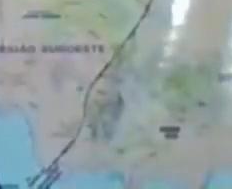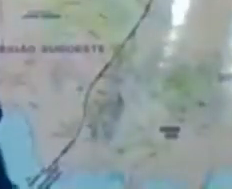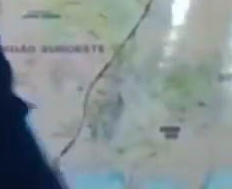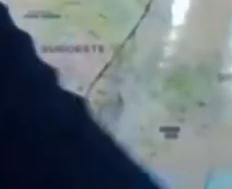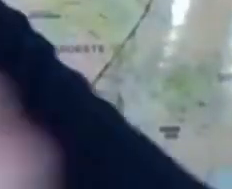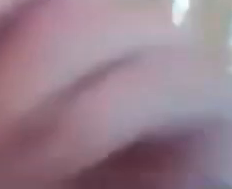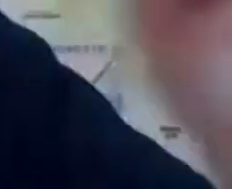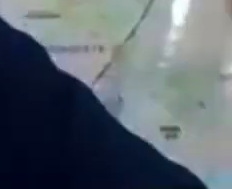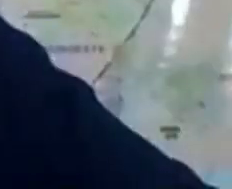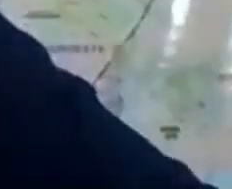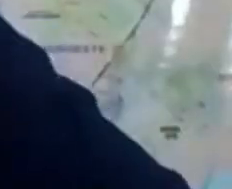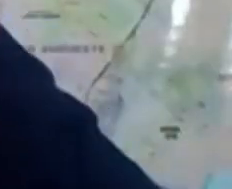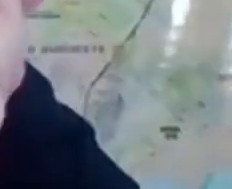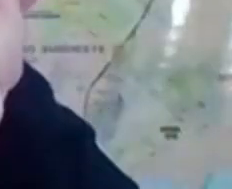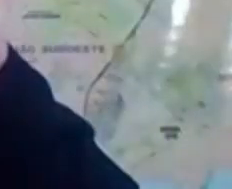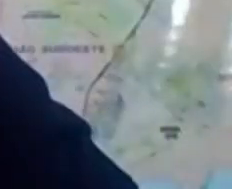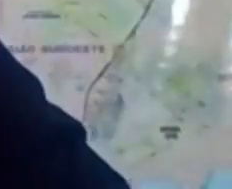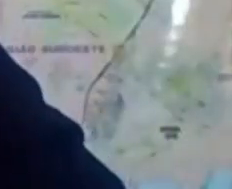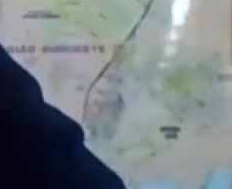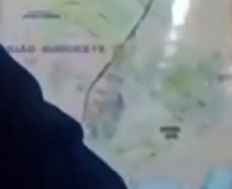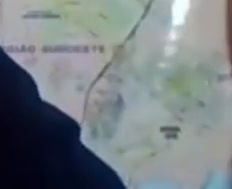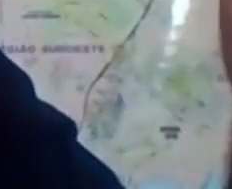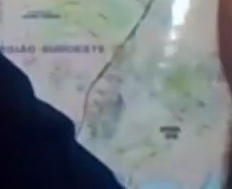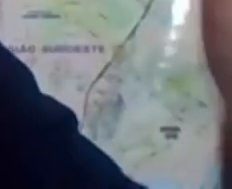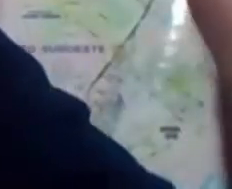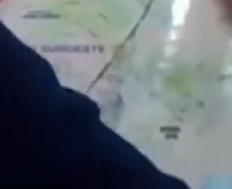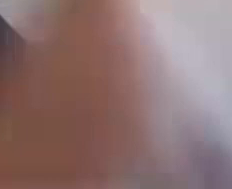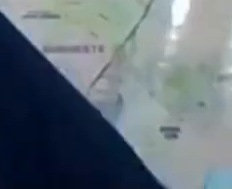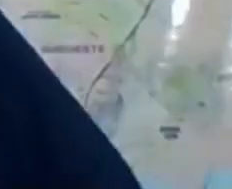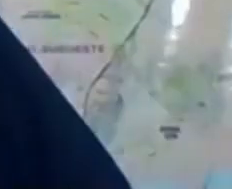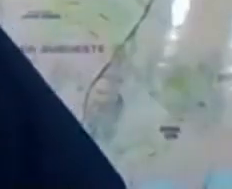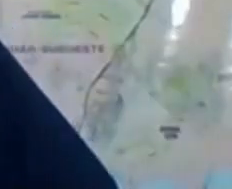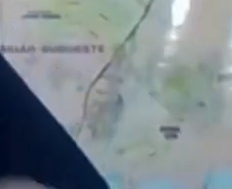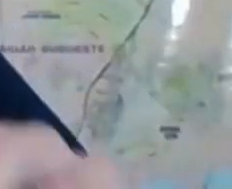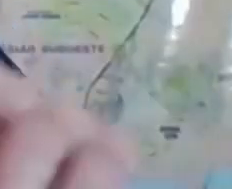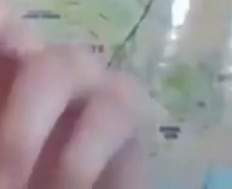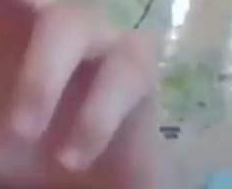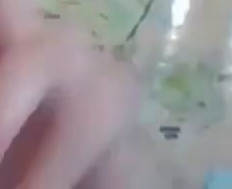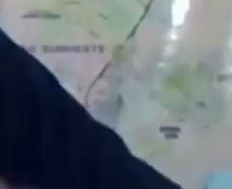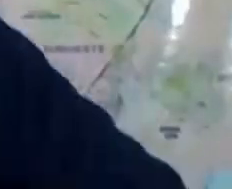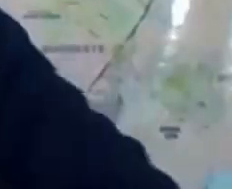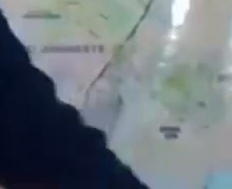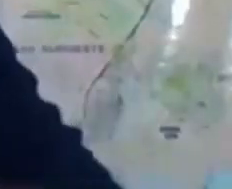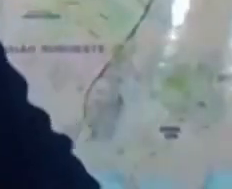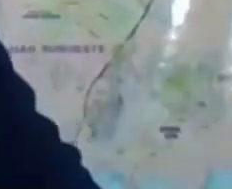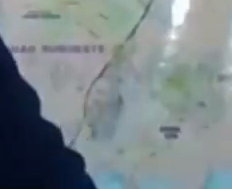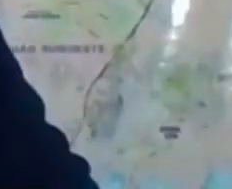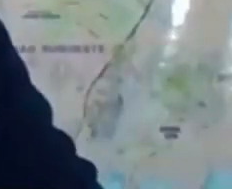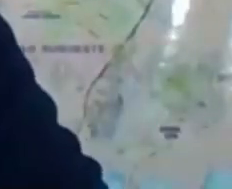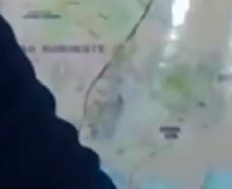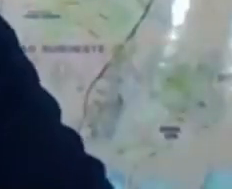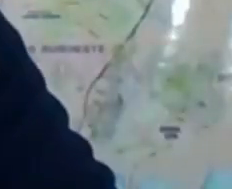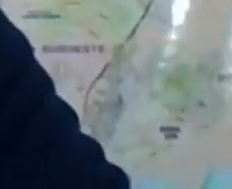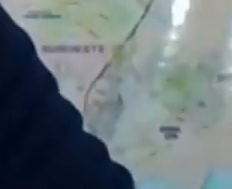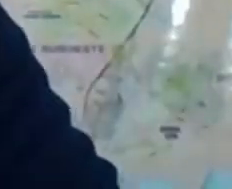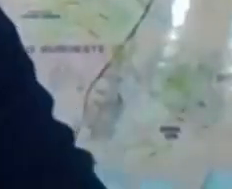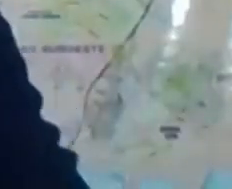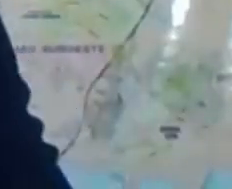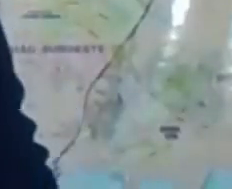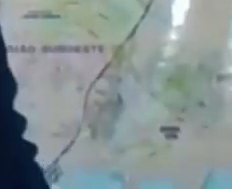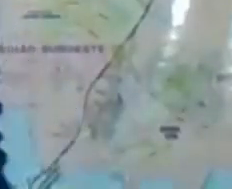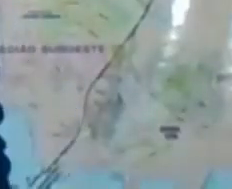plano diretor, seja os empreendimentos, as